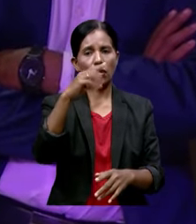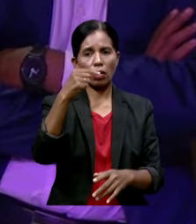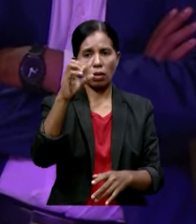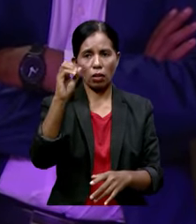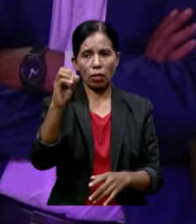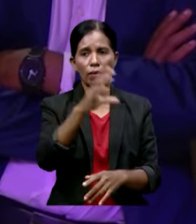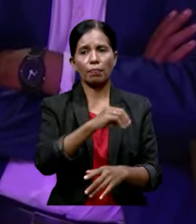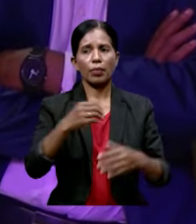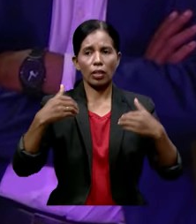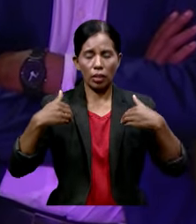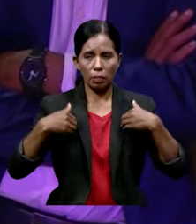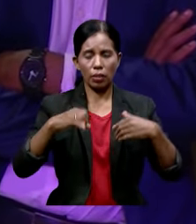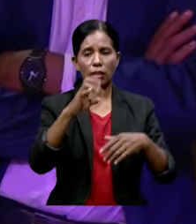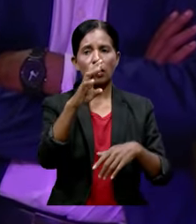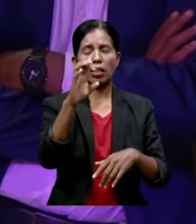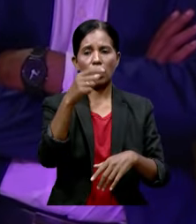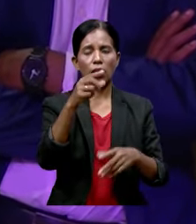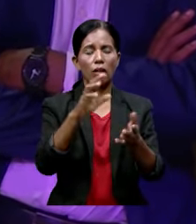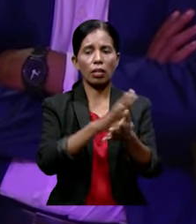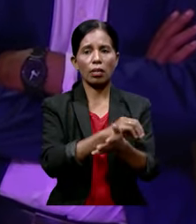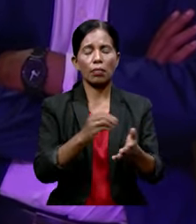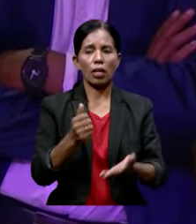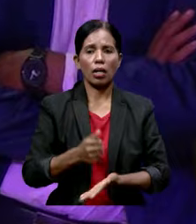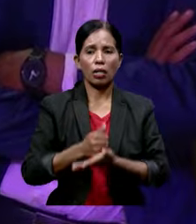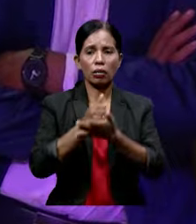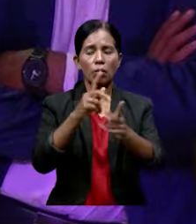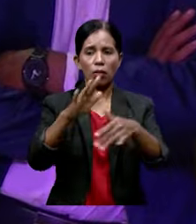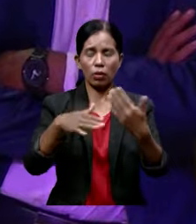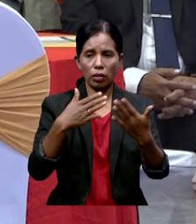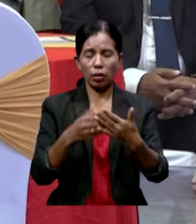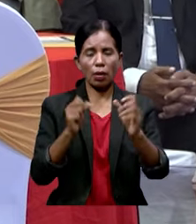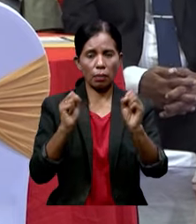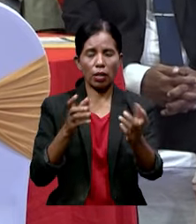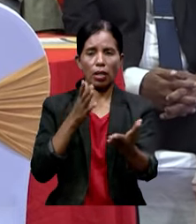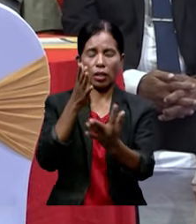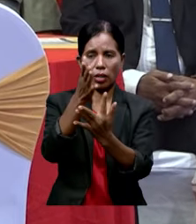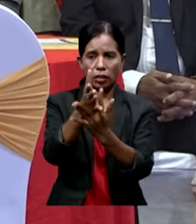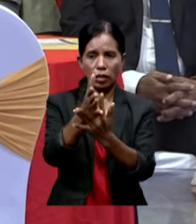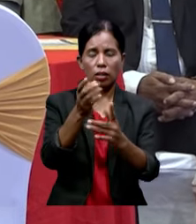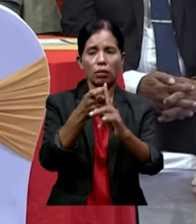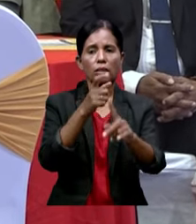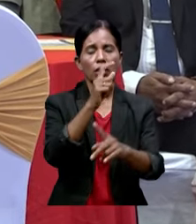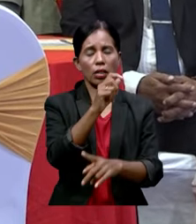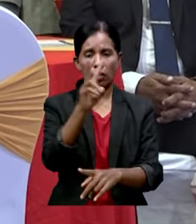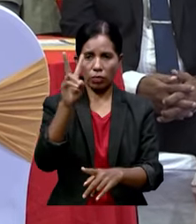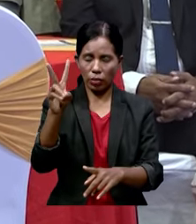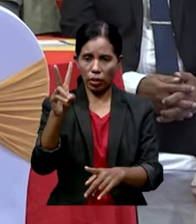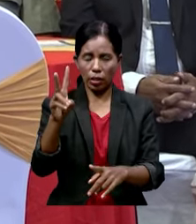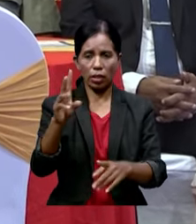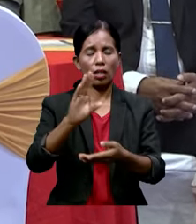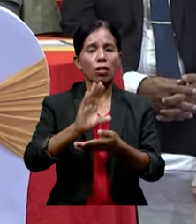www.tip.mci.gov.tl. Iha mos QR scan code nebe bele facilita ema hotu atu bele acesso li husi telemóvel, laptop